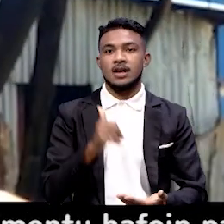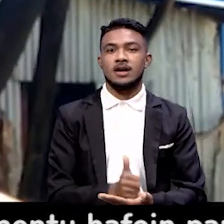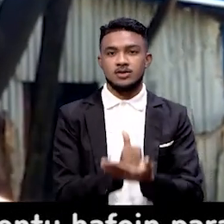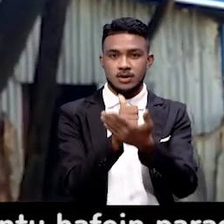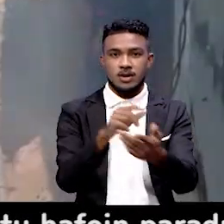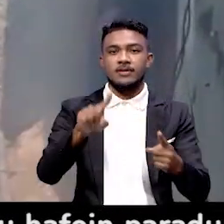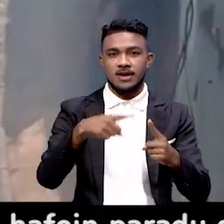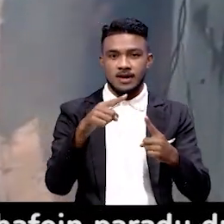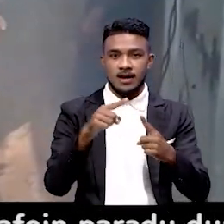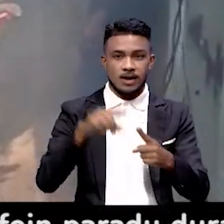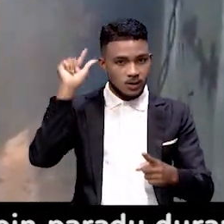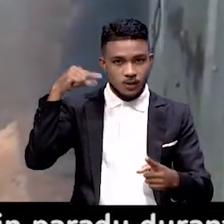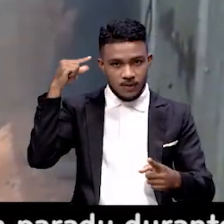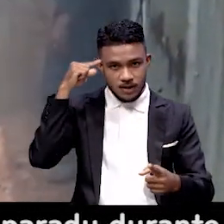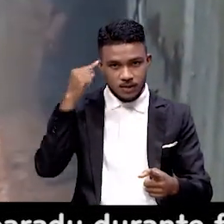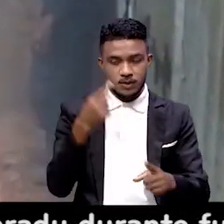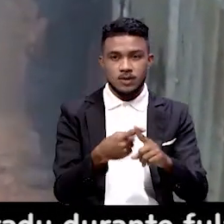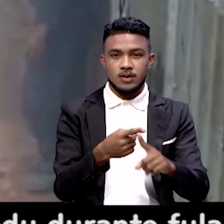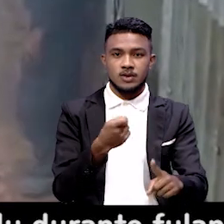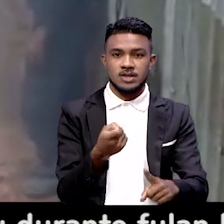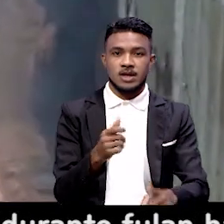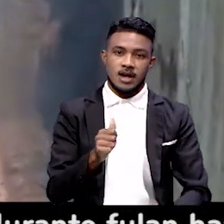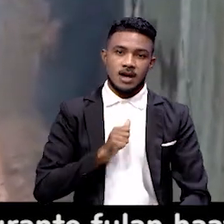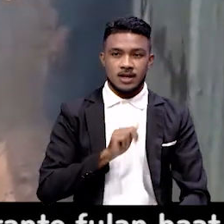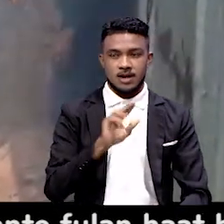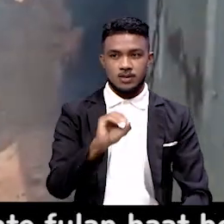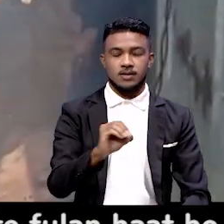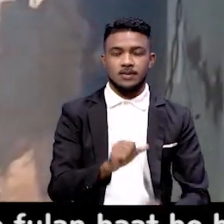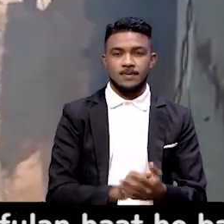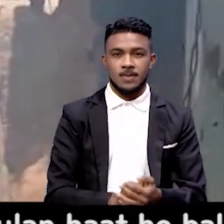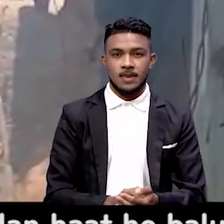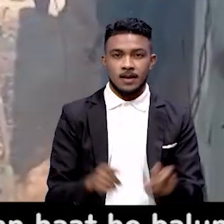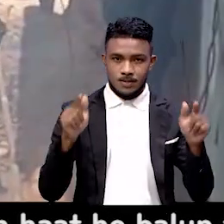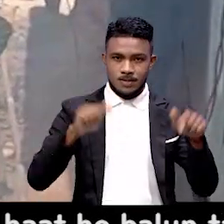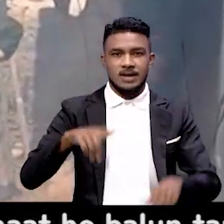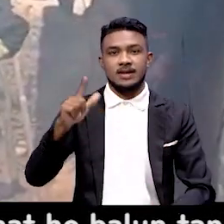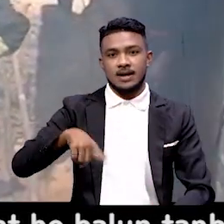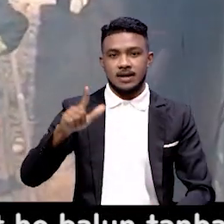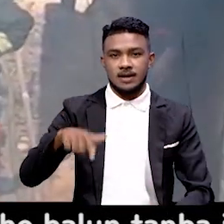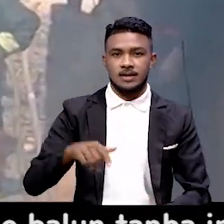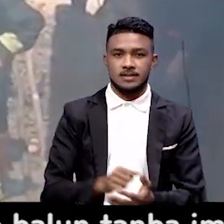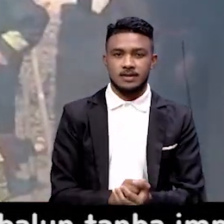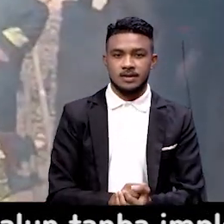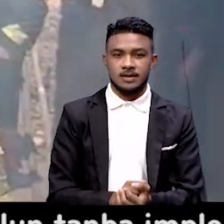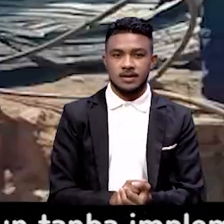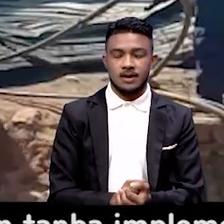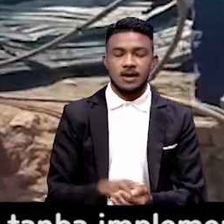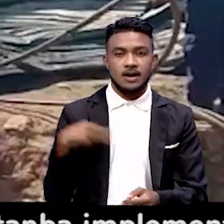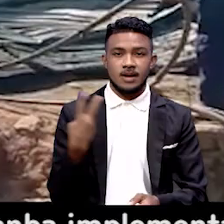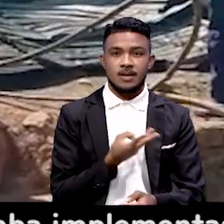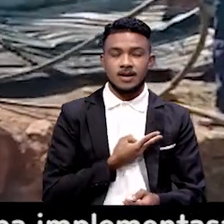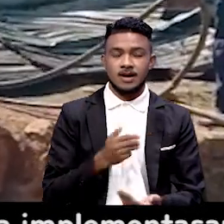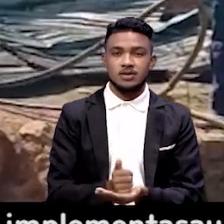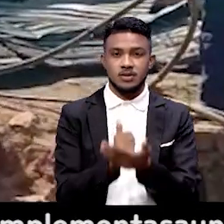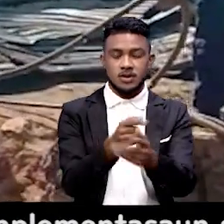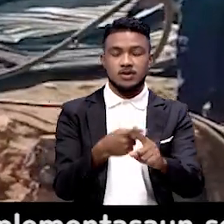dia, bombeiros mau si, enaru, mai tarde, né? Bé sorti apoi fis komandan.